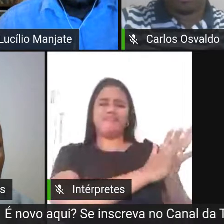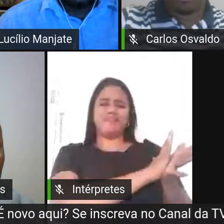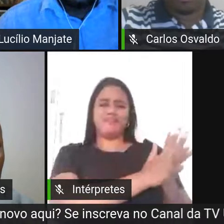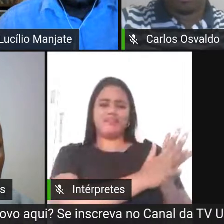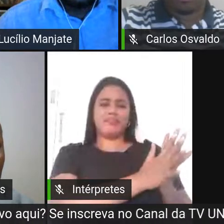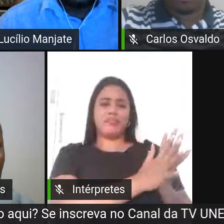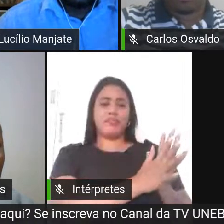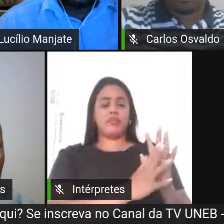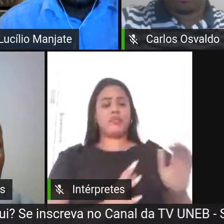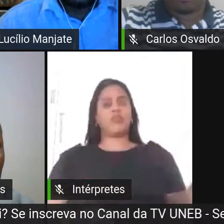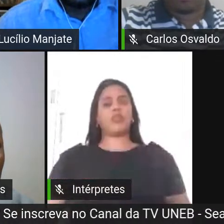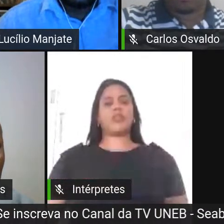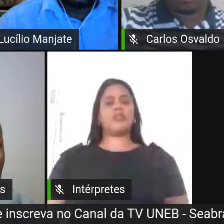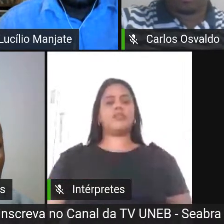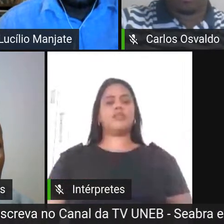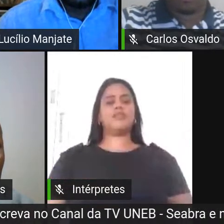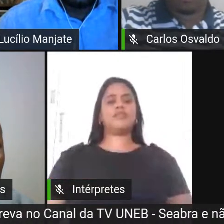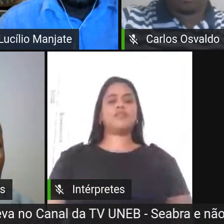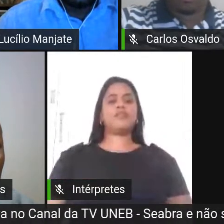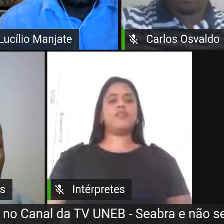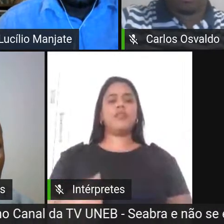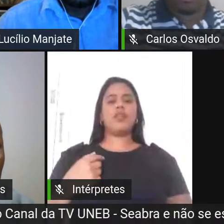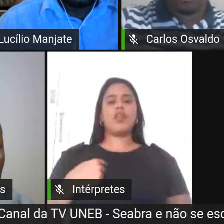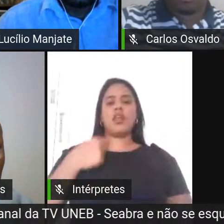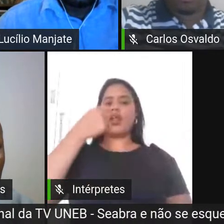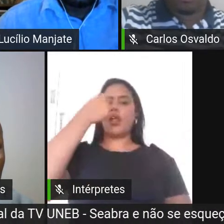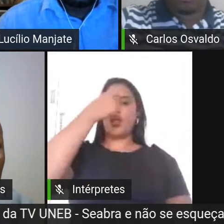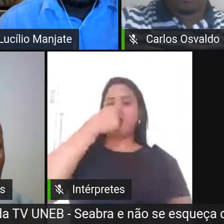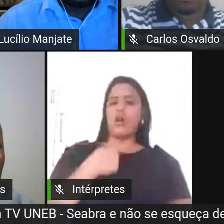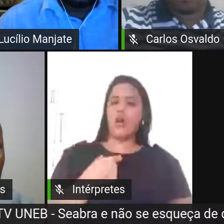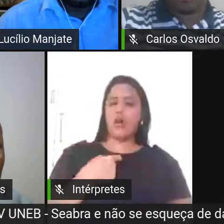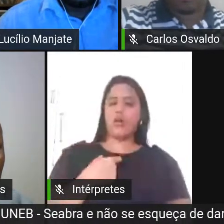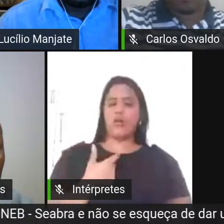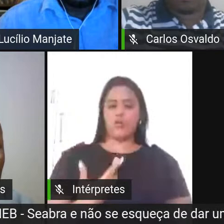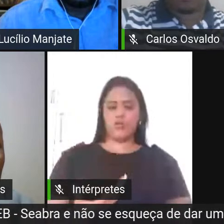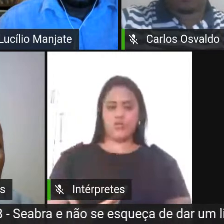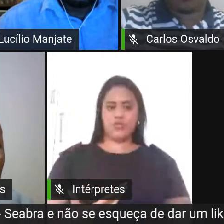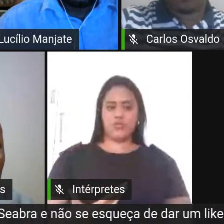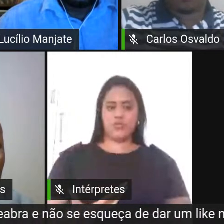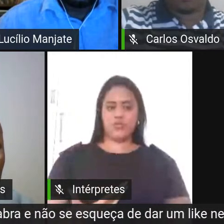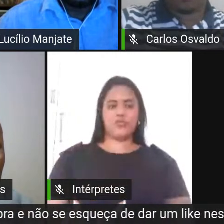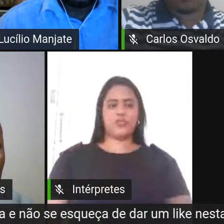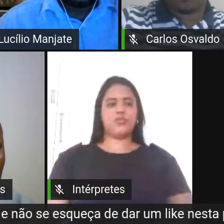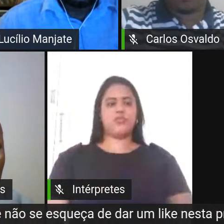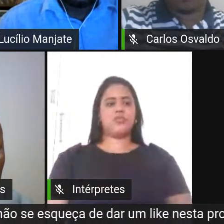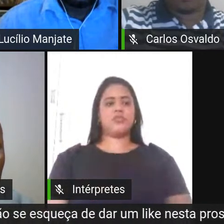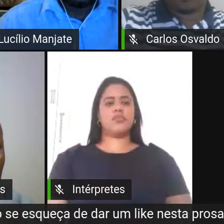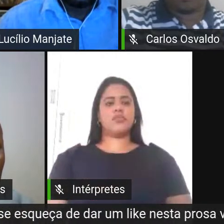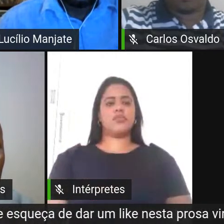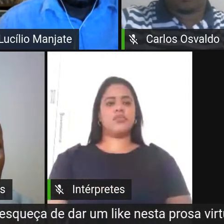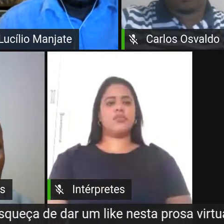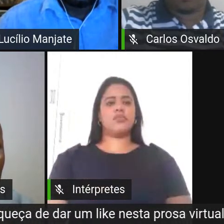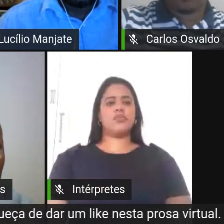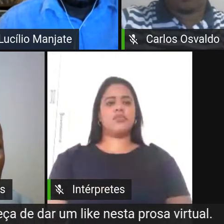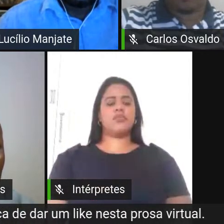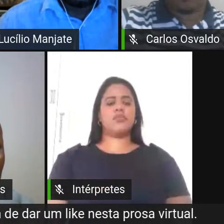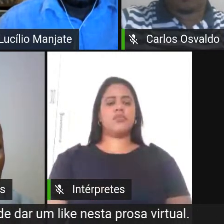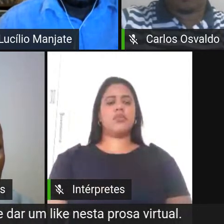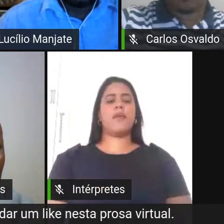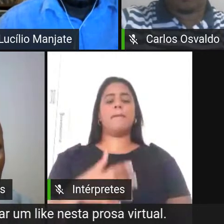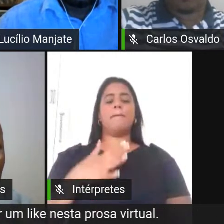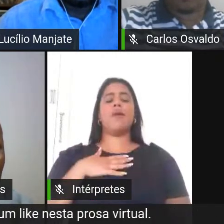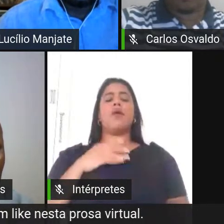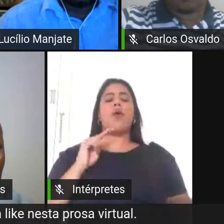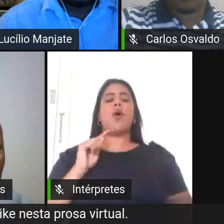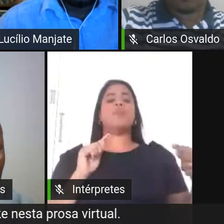lugar que já não é central. Então, todo o meu objetivo é colocar-me no centro, colocar-me como protagonista, colocar as minhas